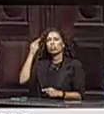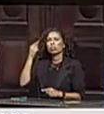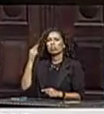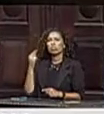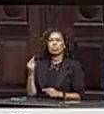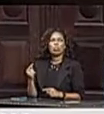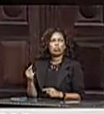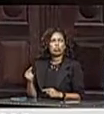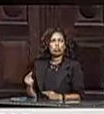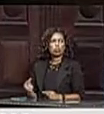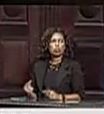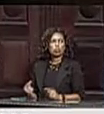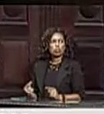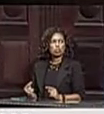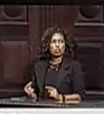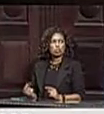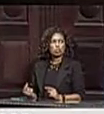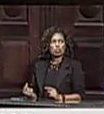cria